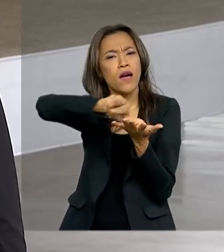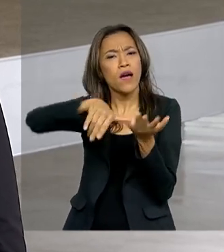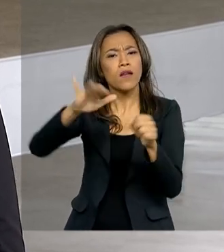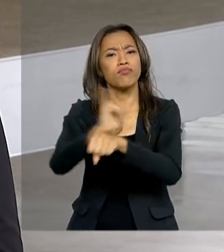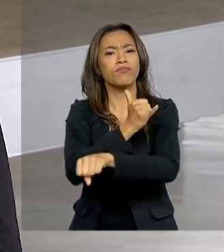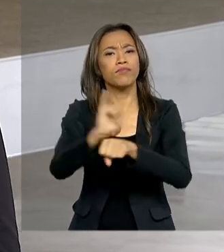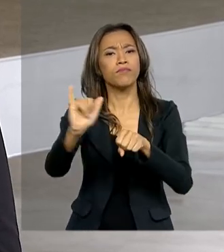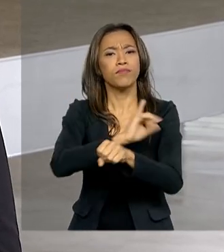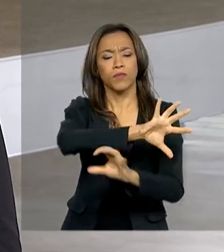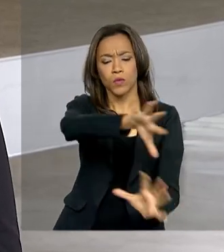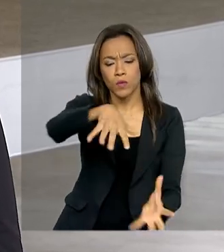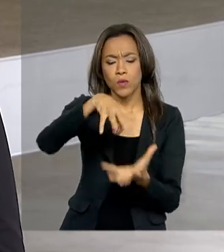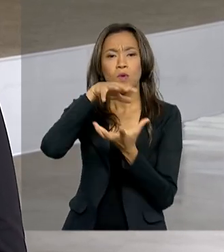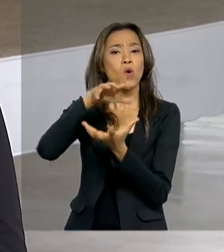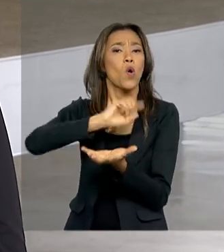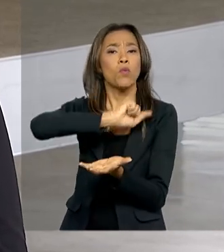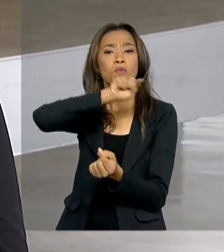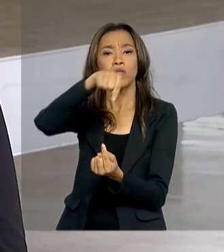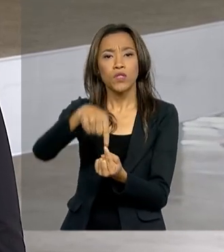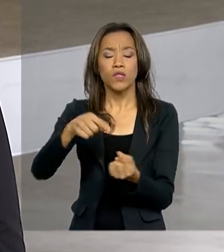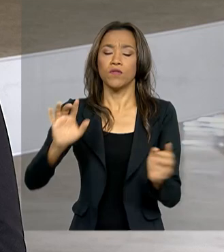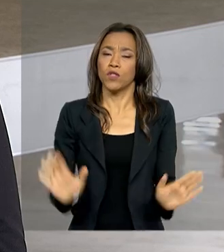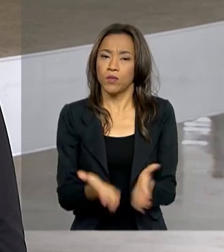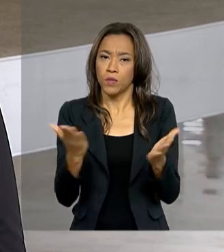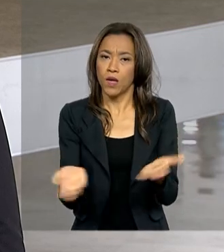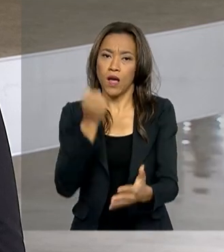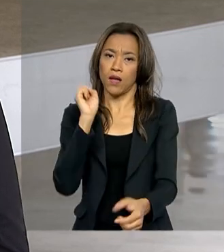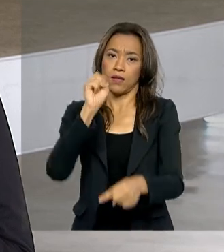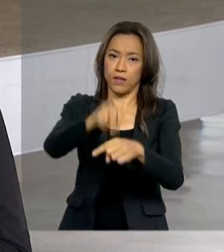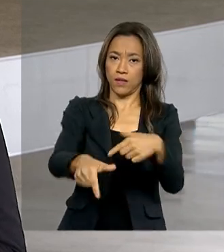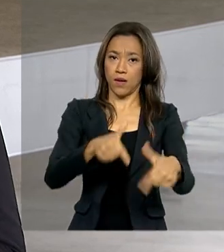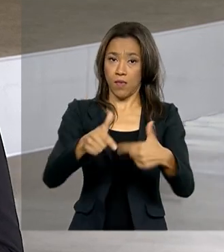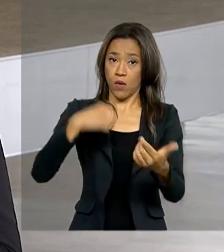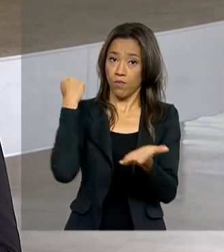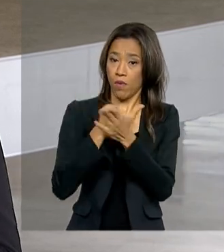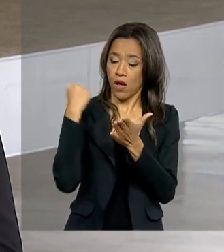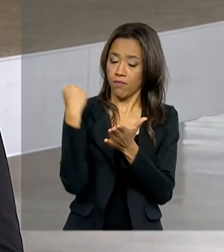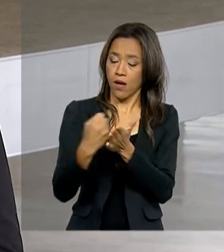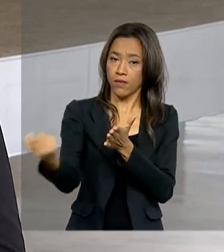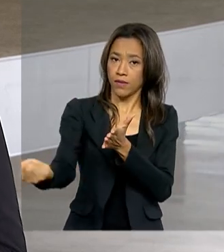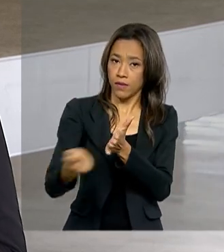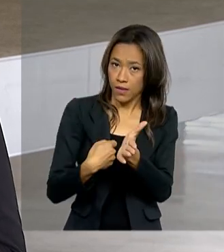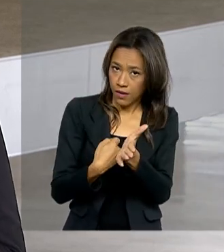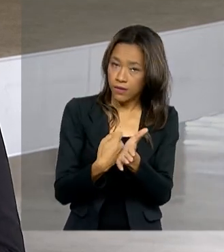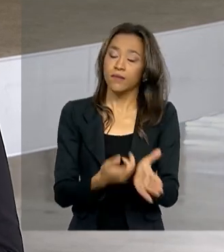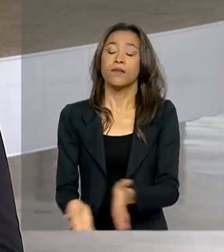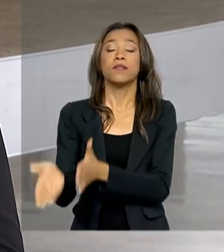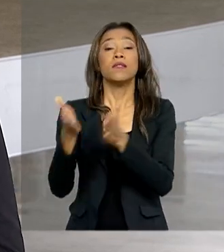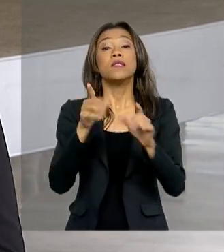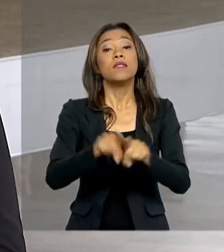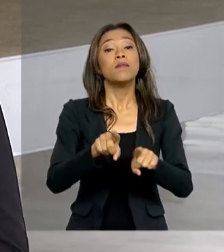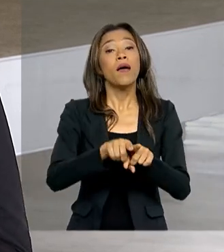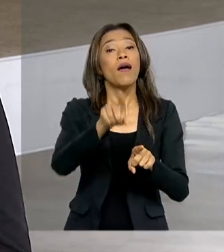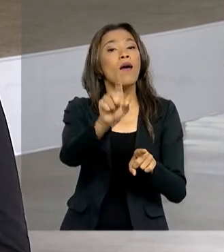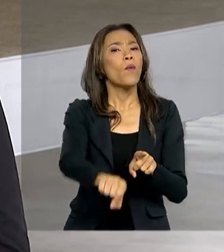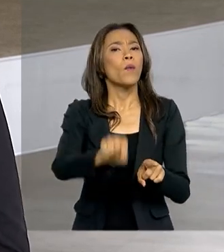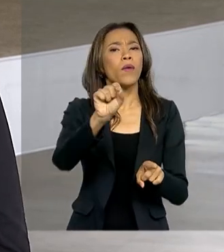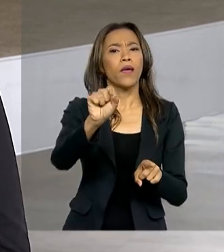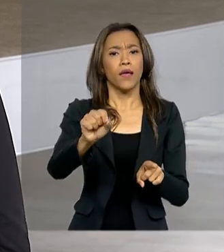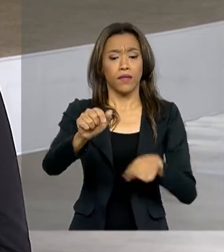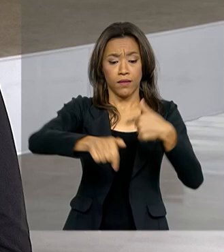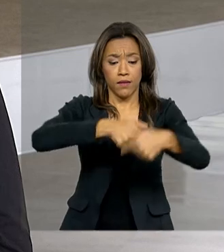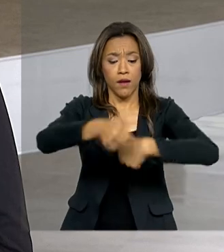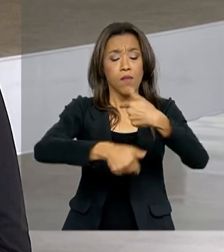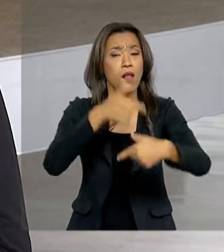a criação de empregos com carteira assinada. Entre elas está a possibilidade de trabalho aos